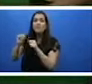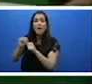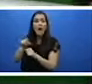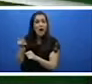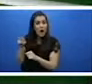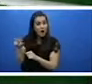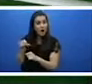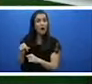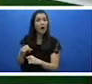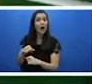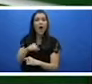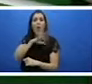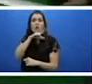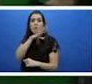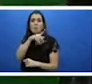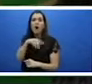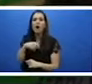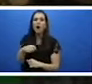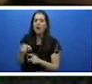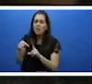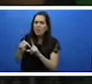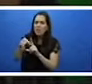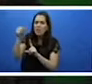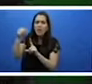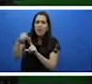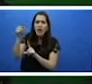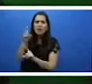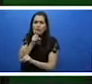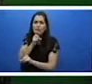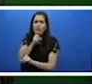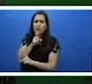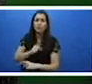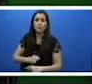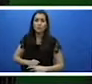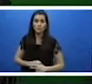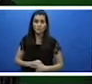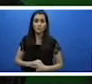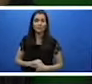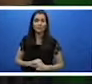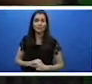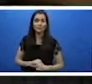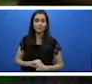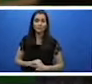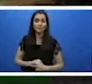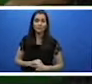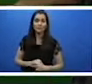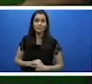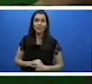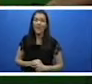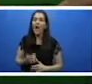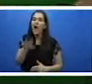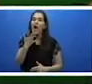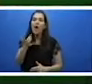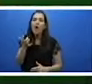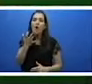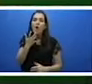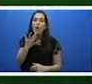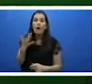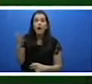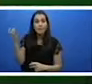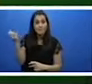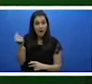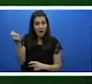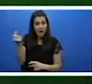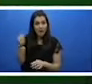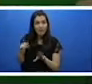o animal consiga suportar temperaturas mais frias, né? Quando está muito frio. E a cor branca o ajuda